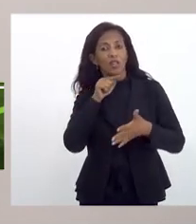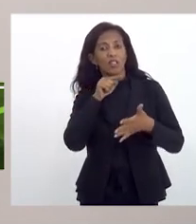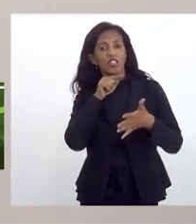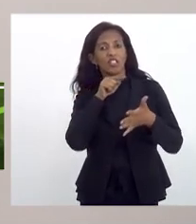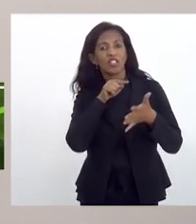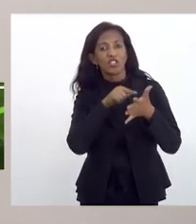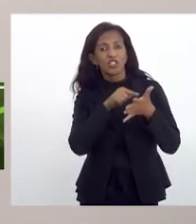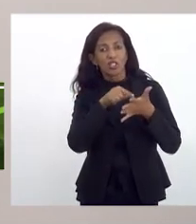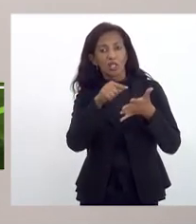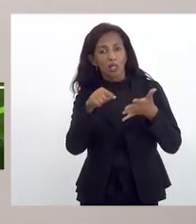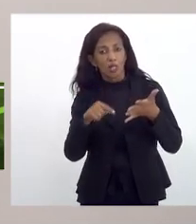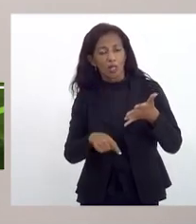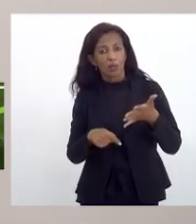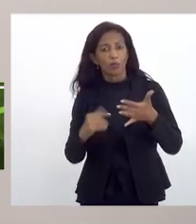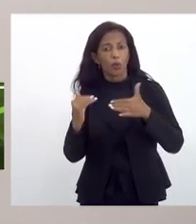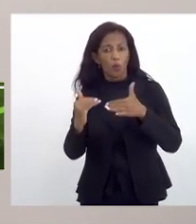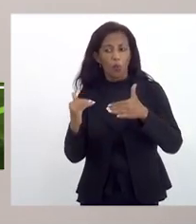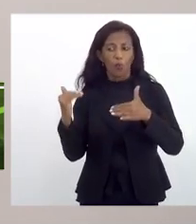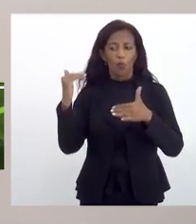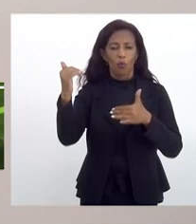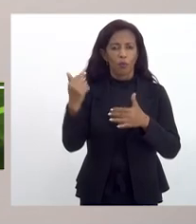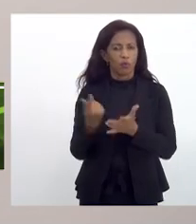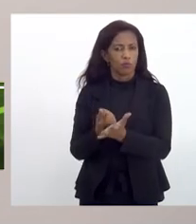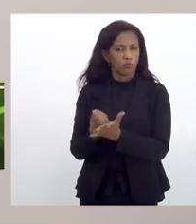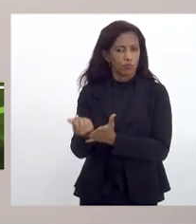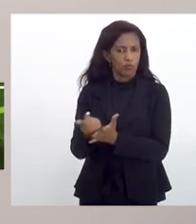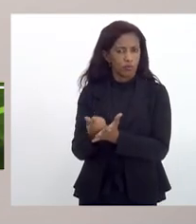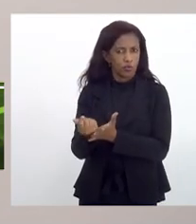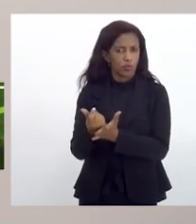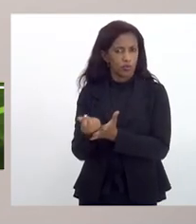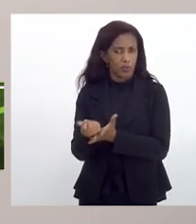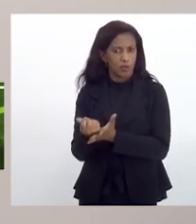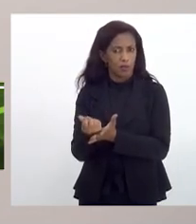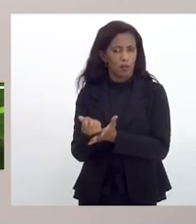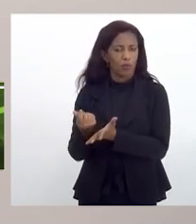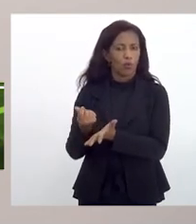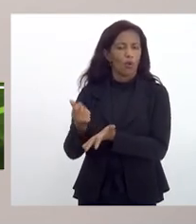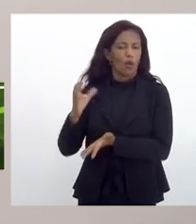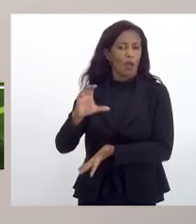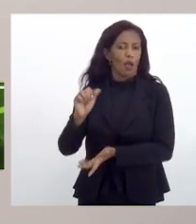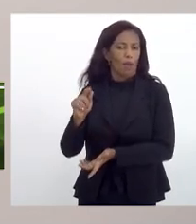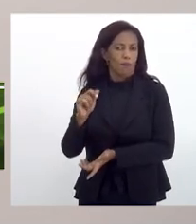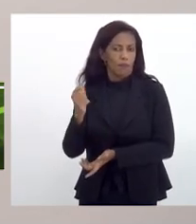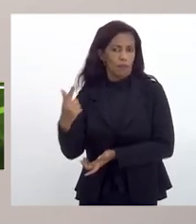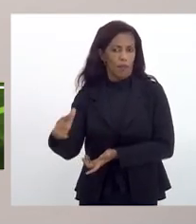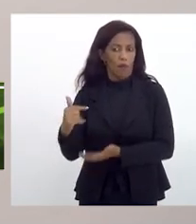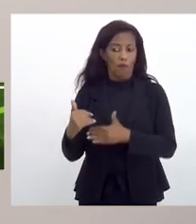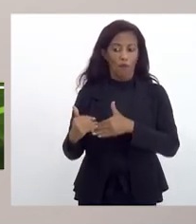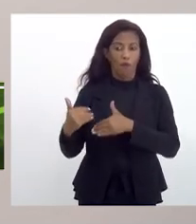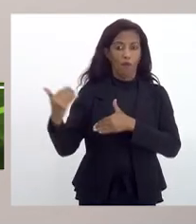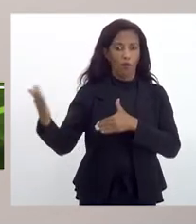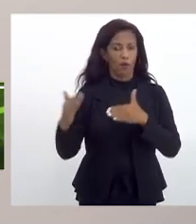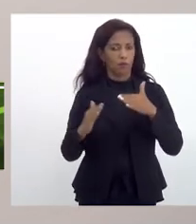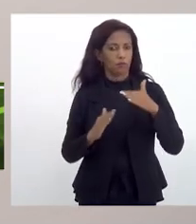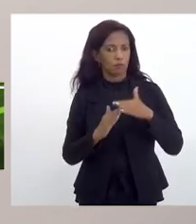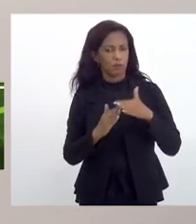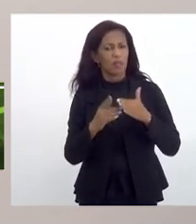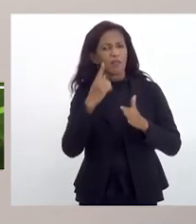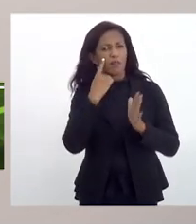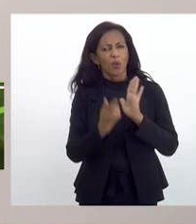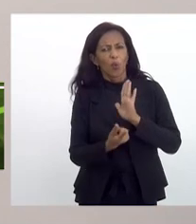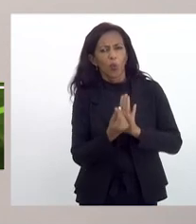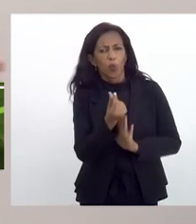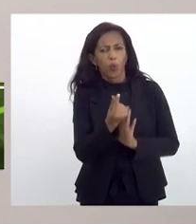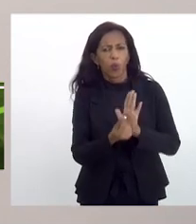um aumento nas despesas de capital fora do teto de gastos, e os senhores vão ver várias ações orçamentárias